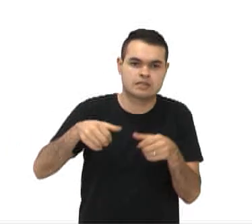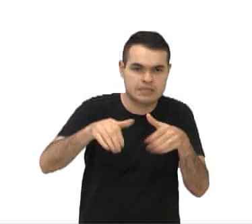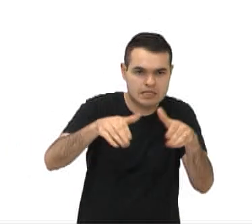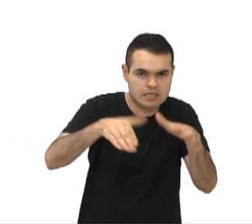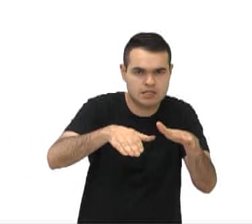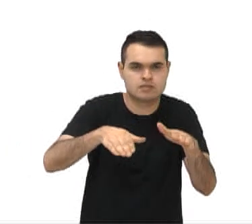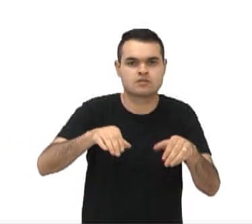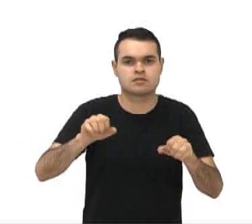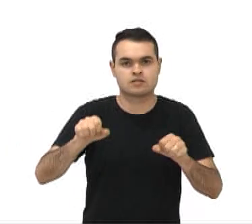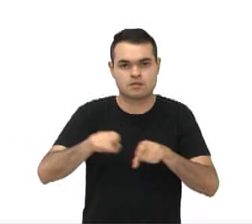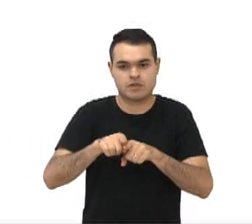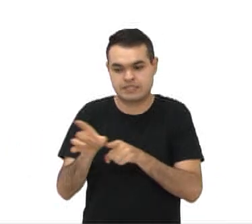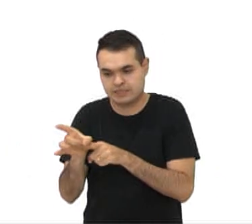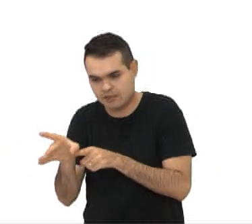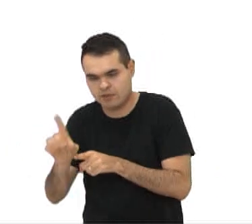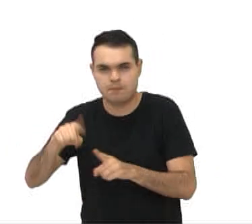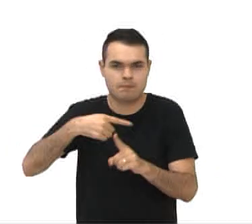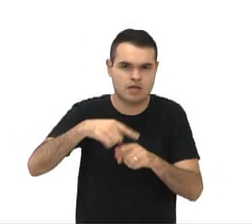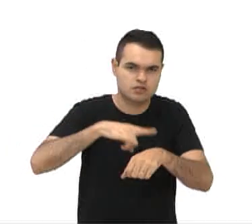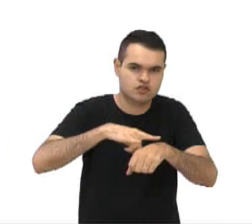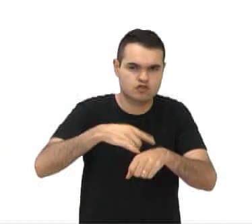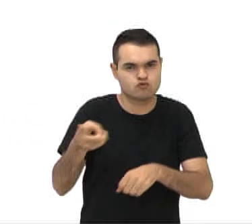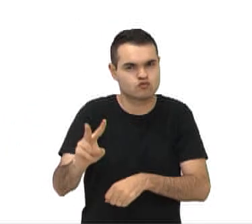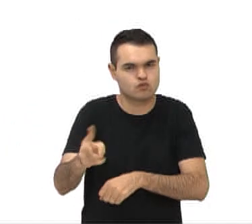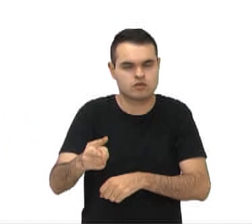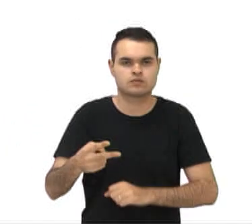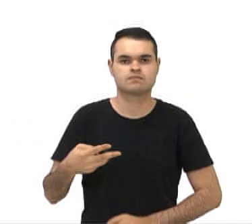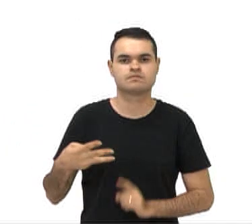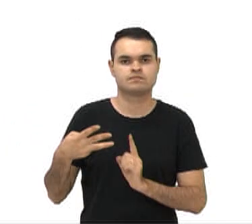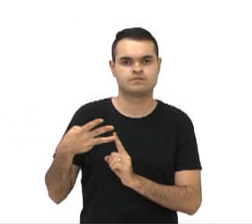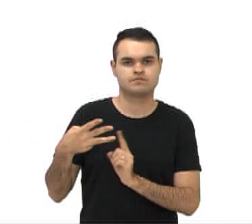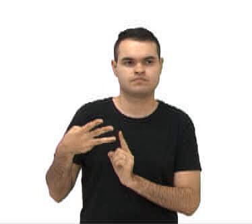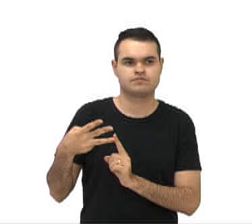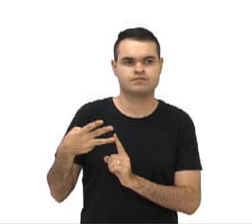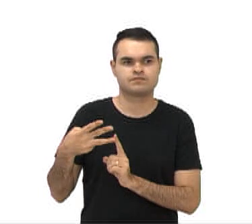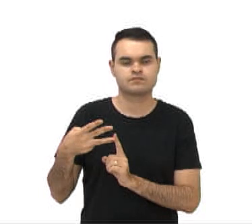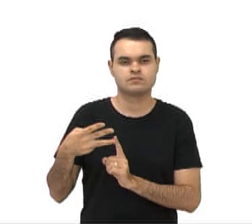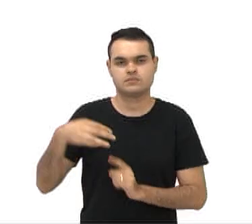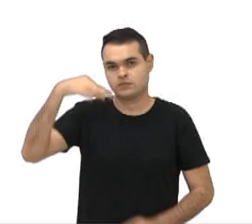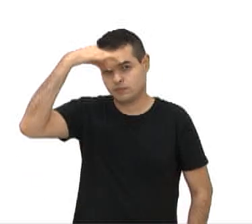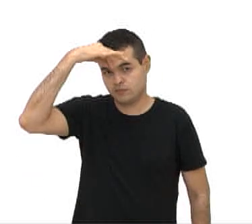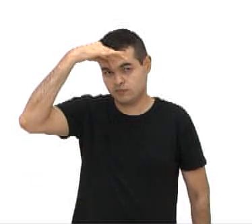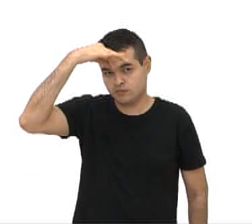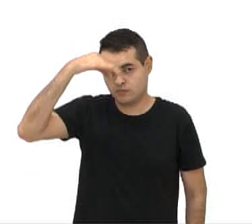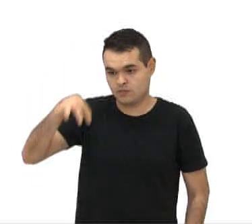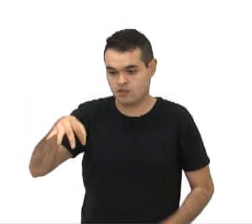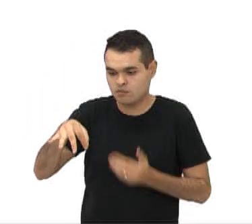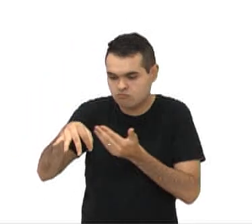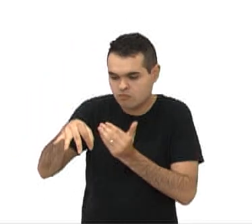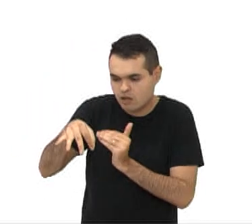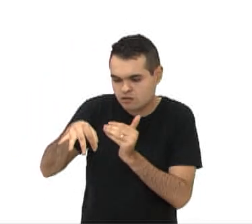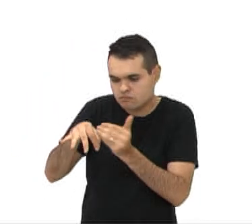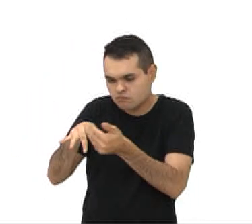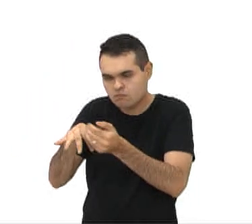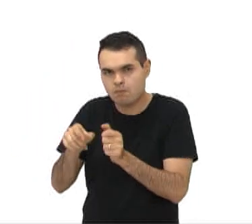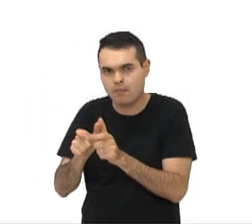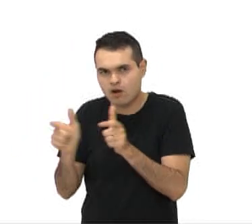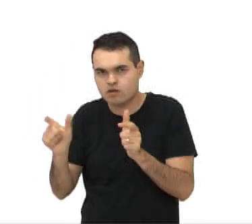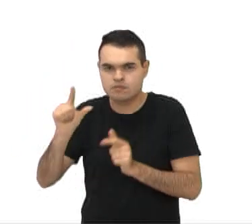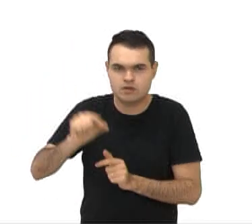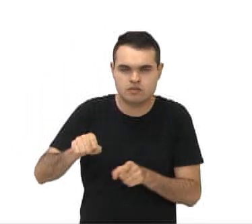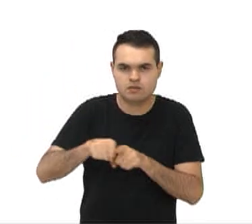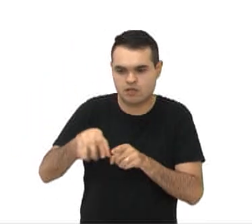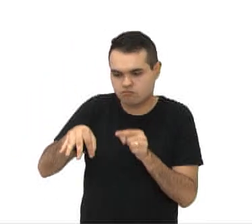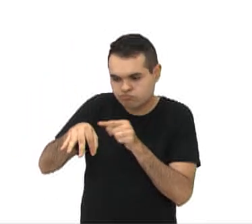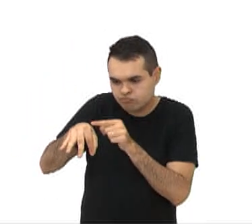ela saem o sêmen e a urina. Depois, nós temos a vagina é formada por lábios menores e maiores, clitóris e